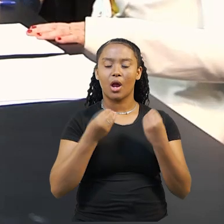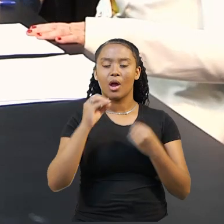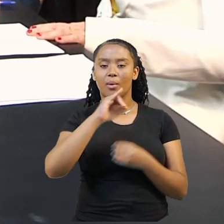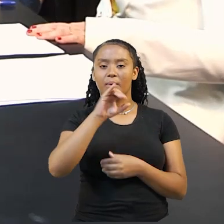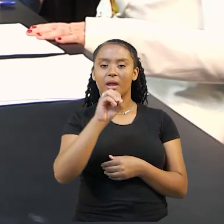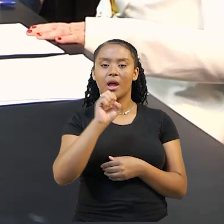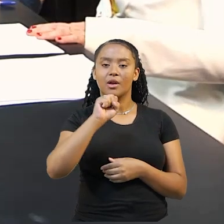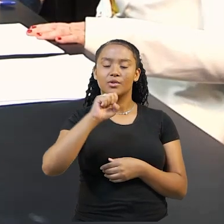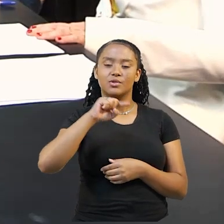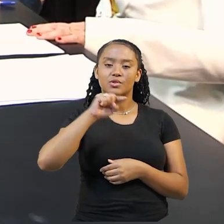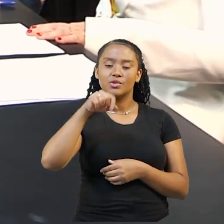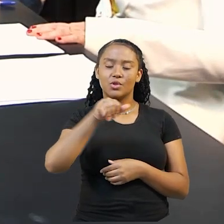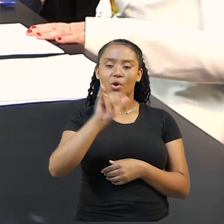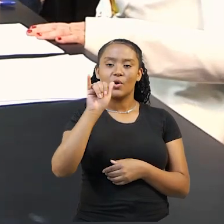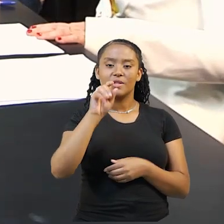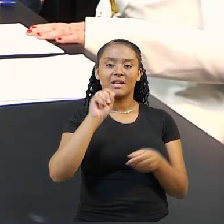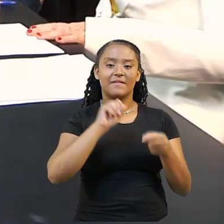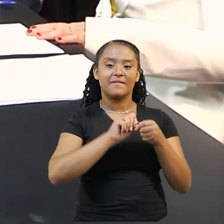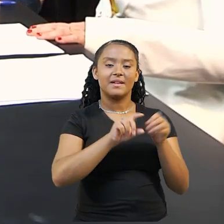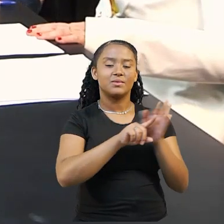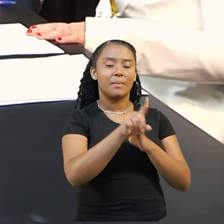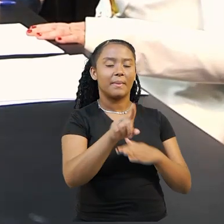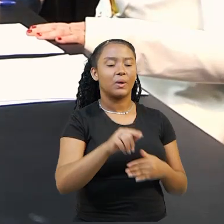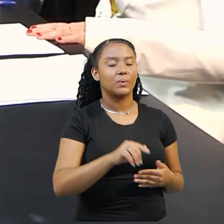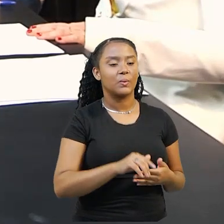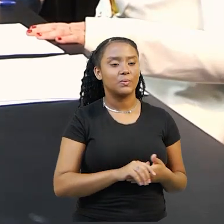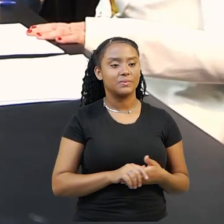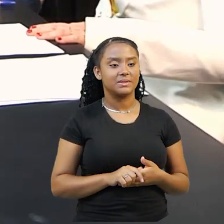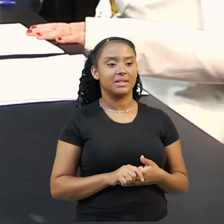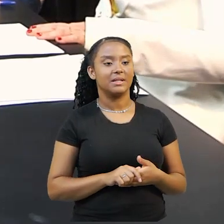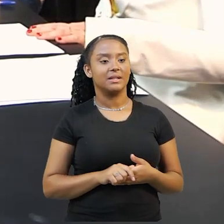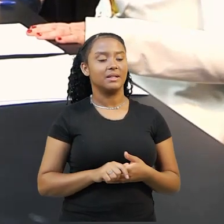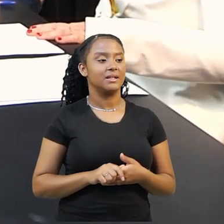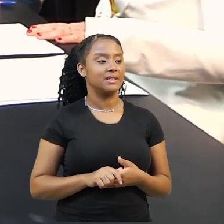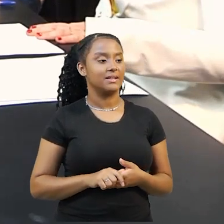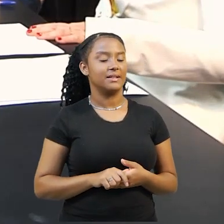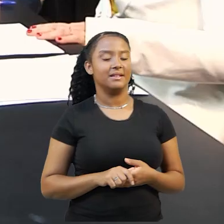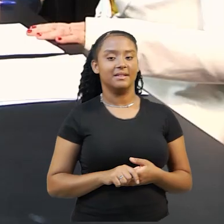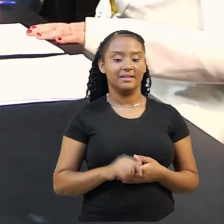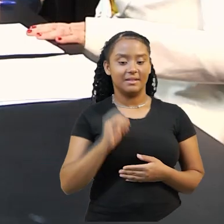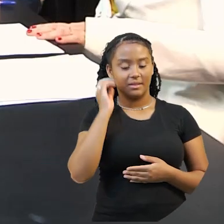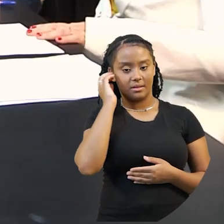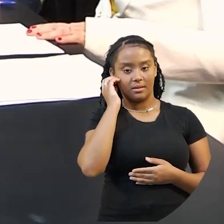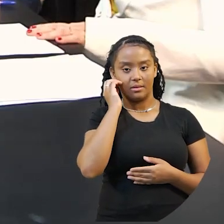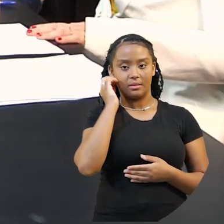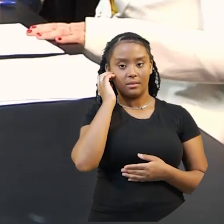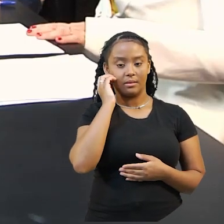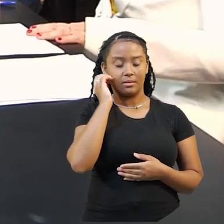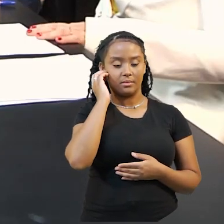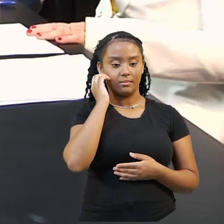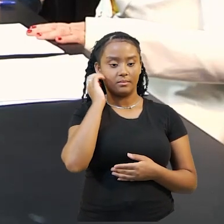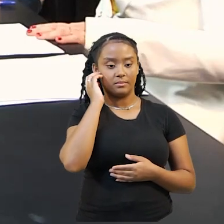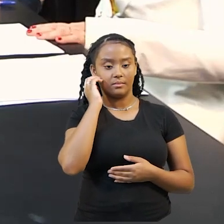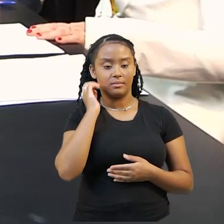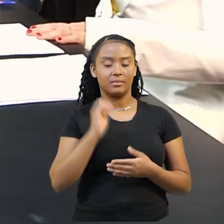a Josi, ela fez uma pergunta, como é que é, Josi? É embrulhado? Como é que